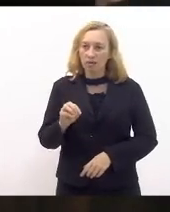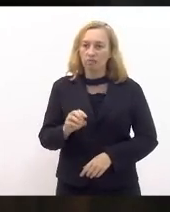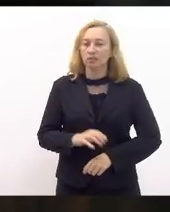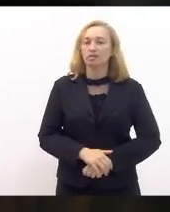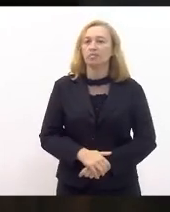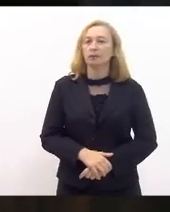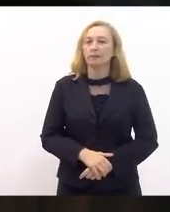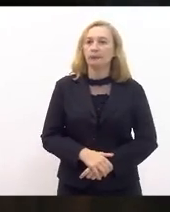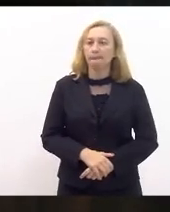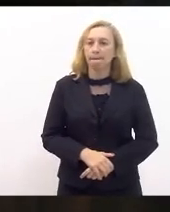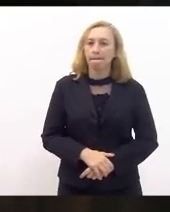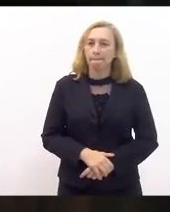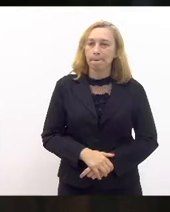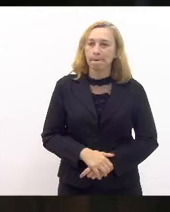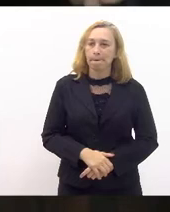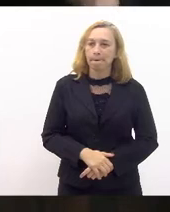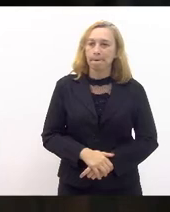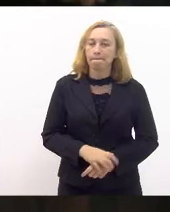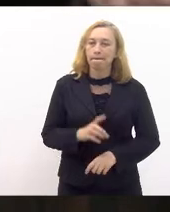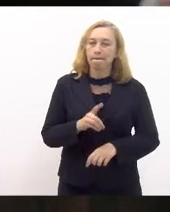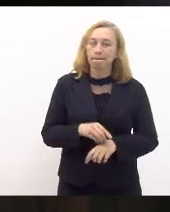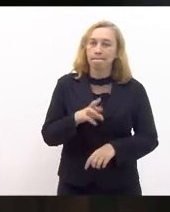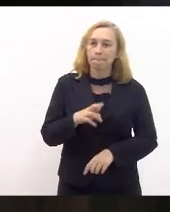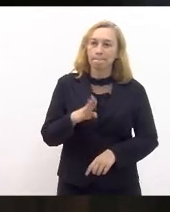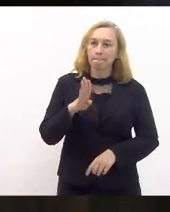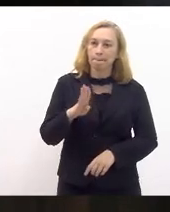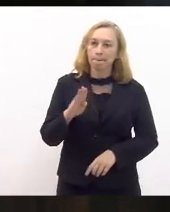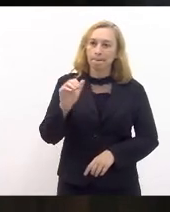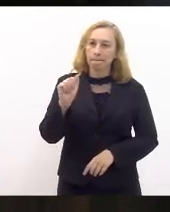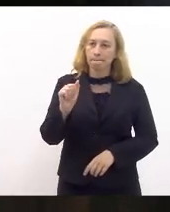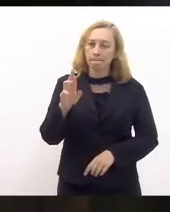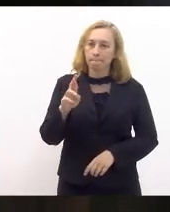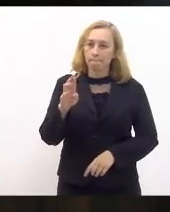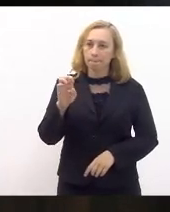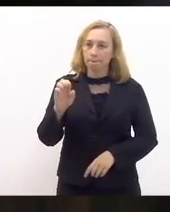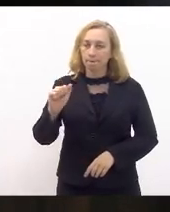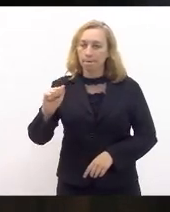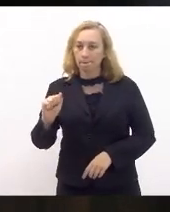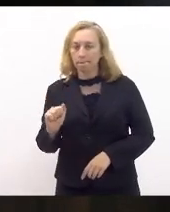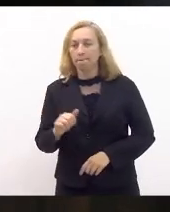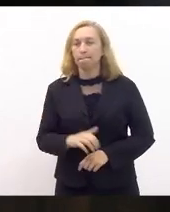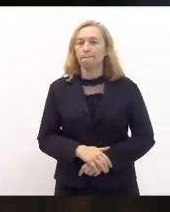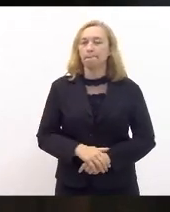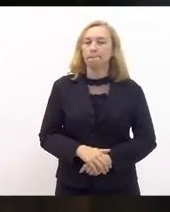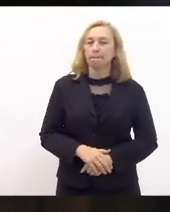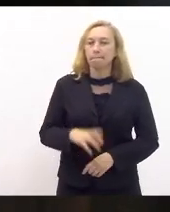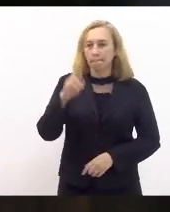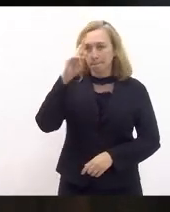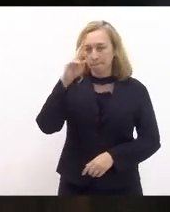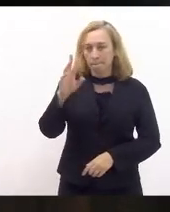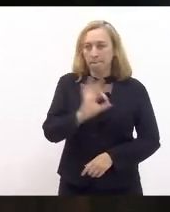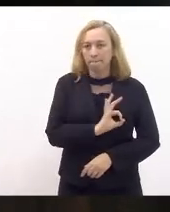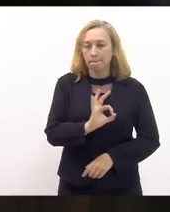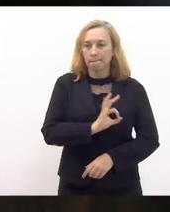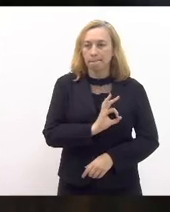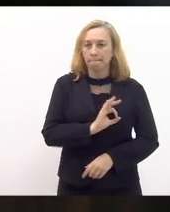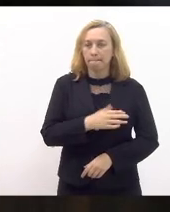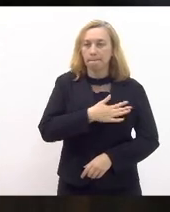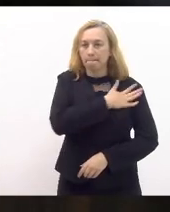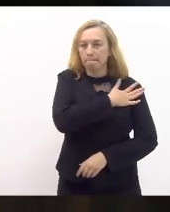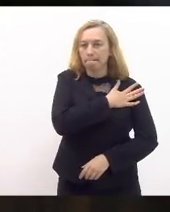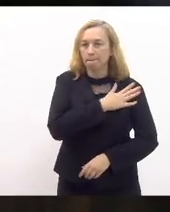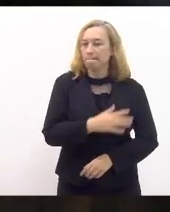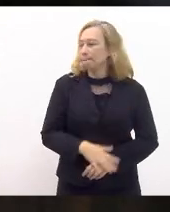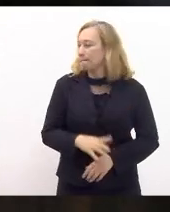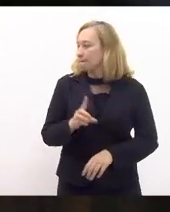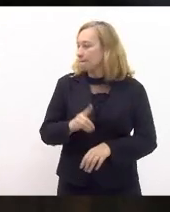Candidiano, a doutora Bárbara Cristina Carvalho, capitã da Polícia Militar,